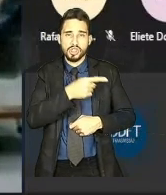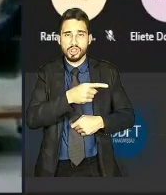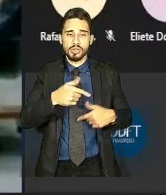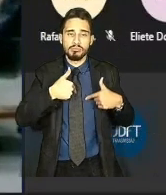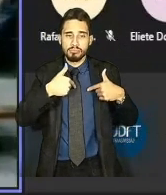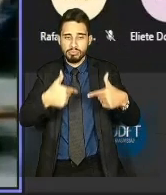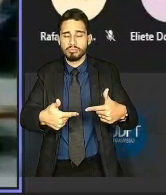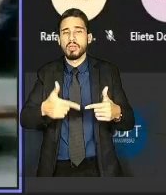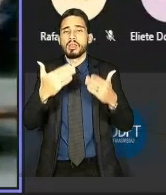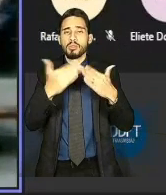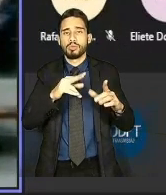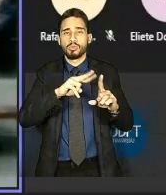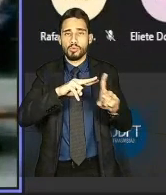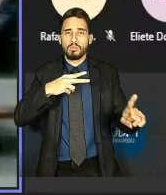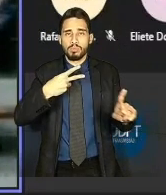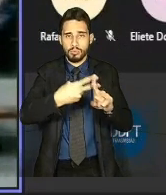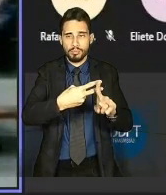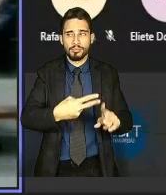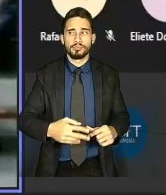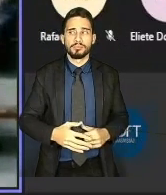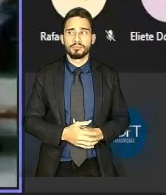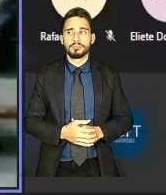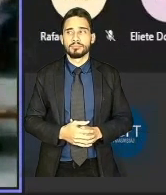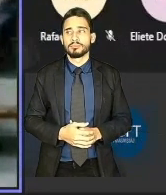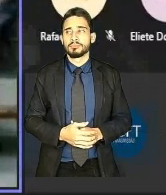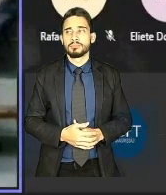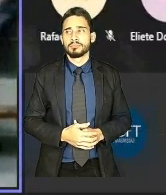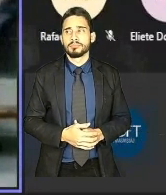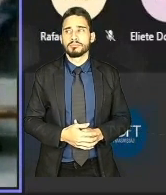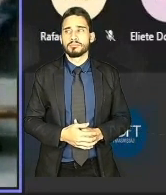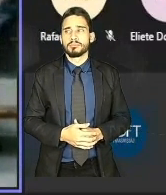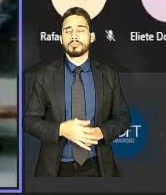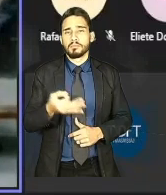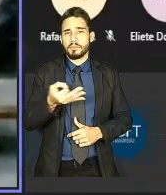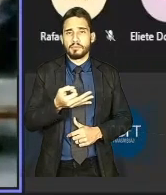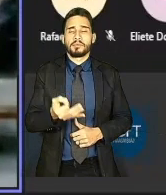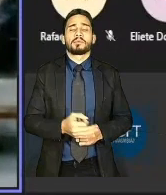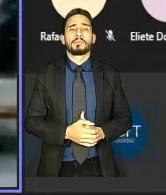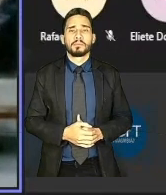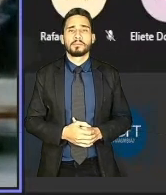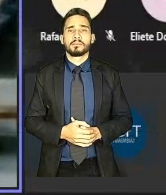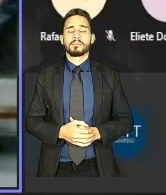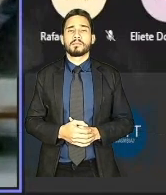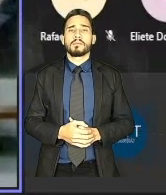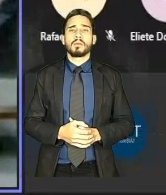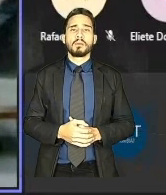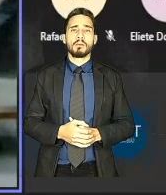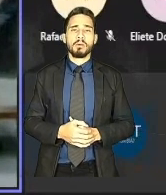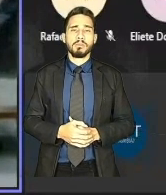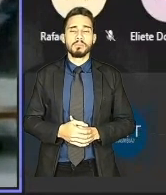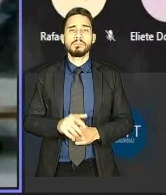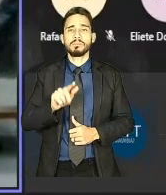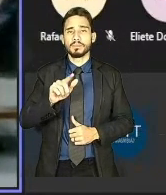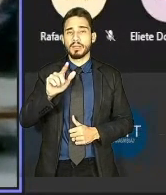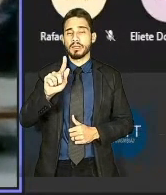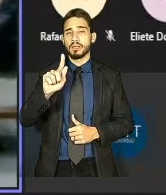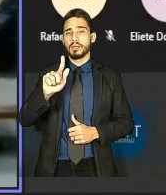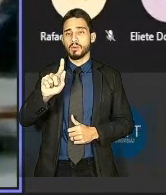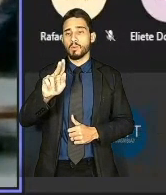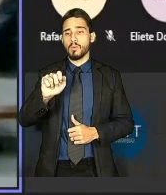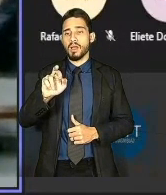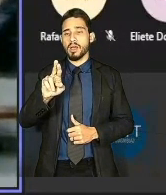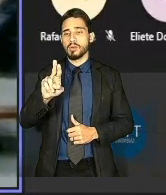determinar, né, a aplicação em dobro da devolução. Perfeito. Desembargador Mário